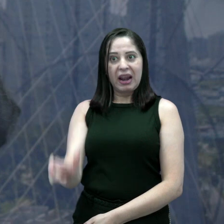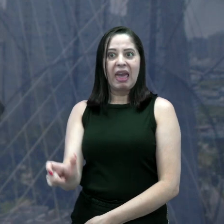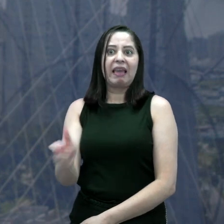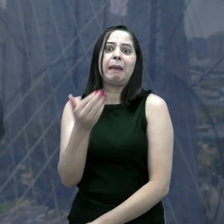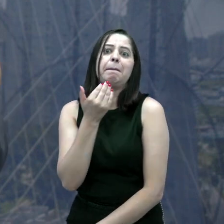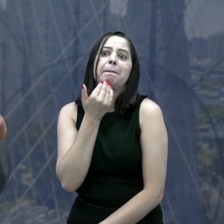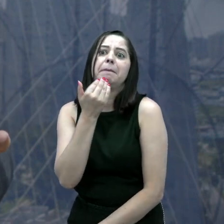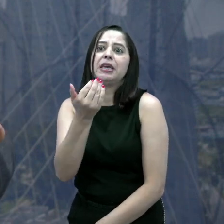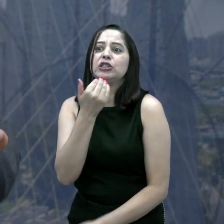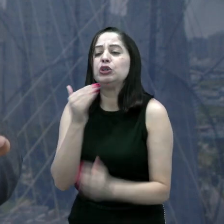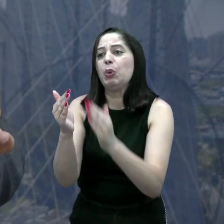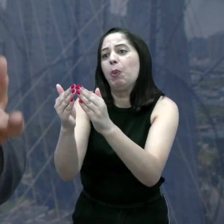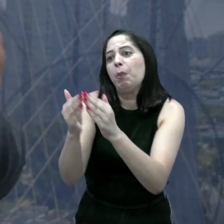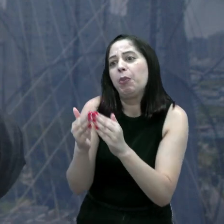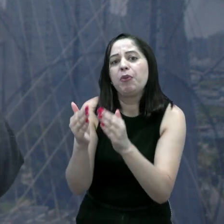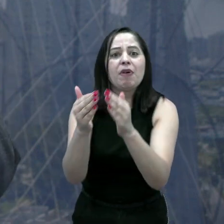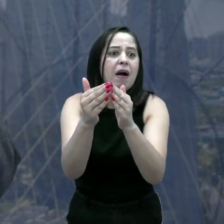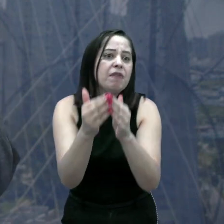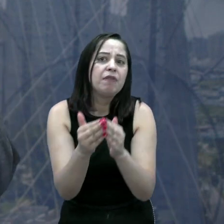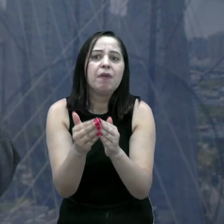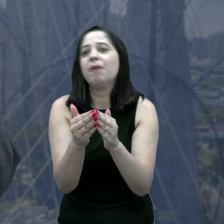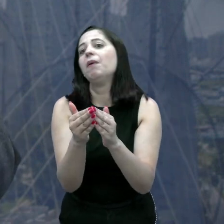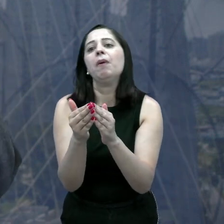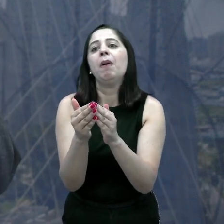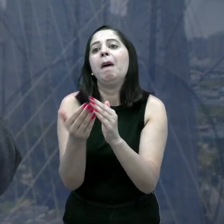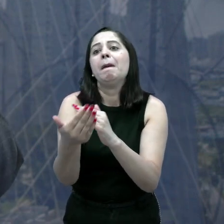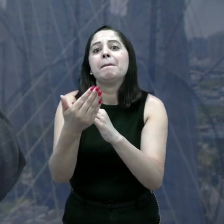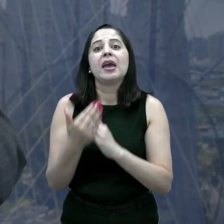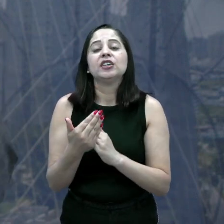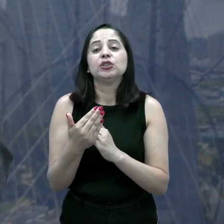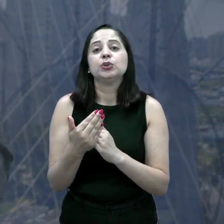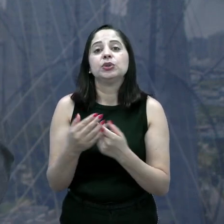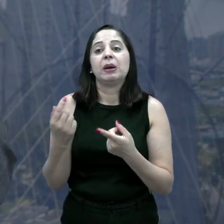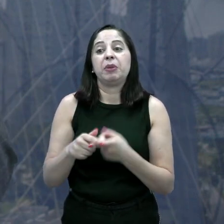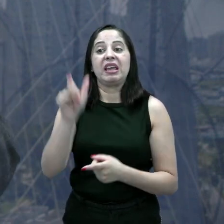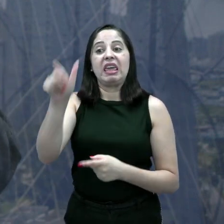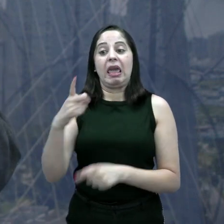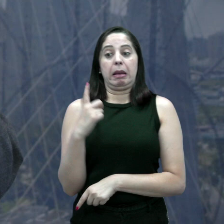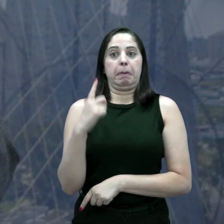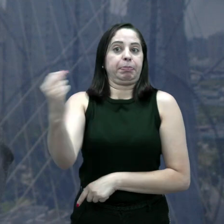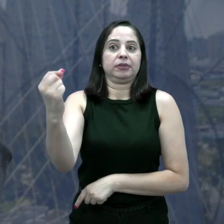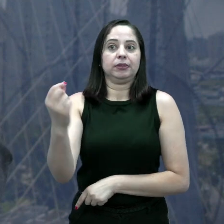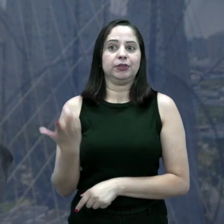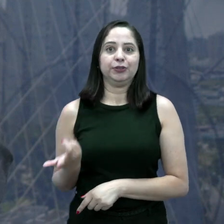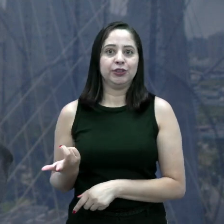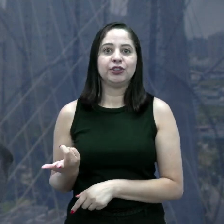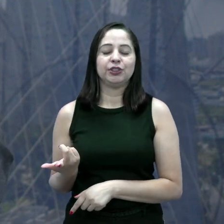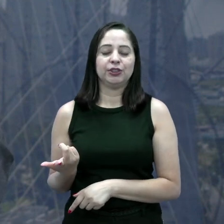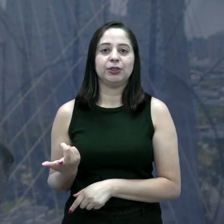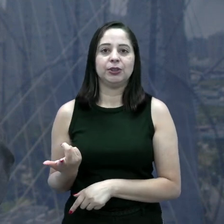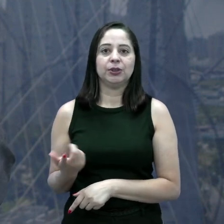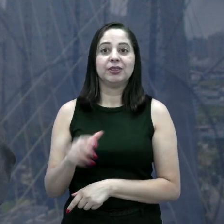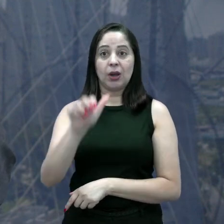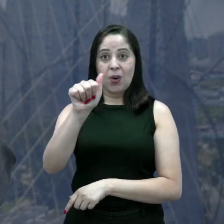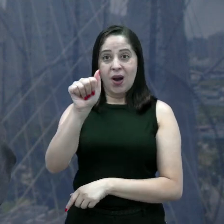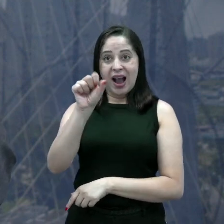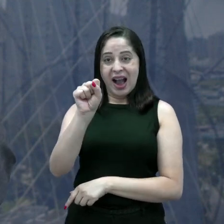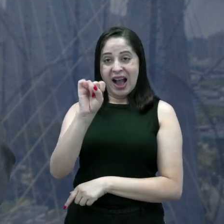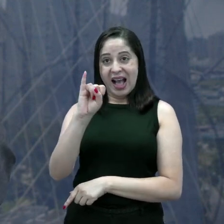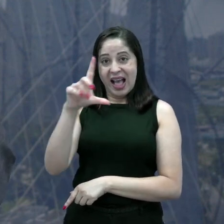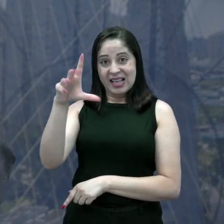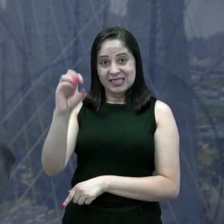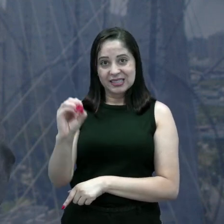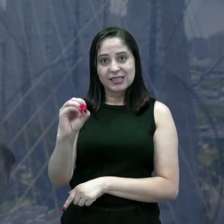um outro ditador, para poder se esconder, para não correr risco de vida. É o que ela estava abordando, né? O asilo político ele